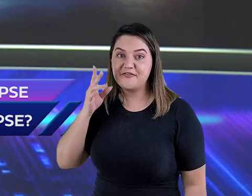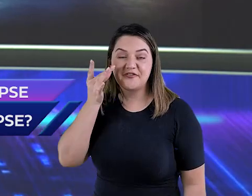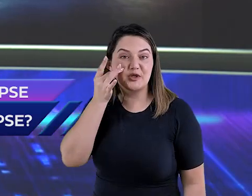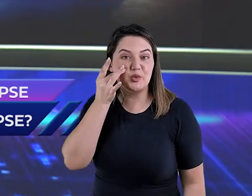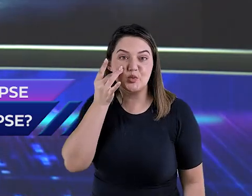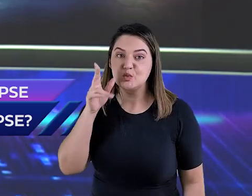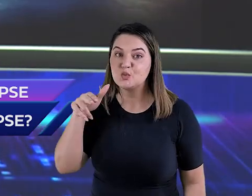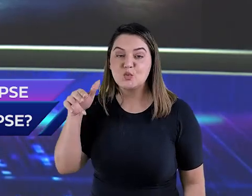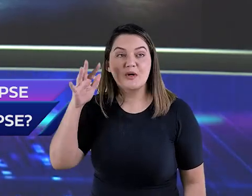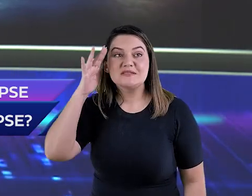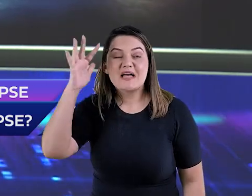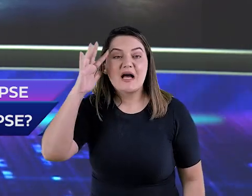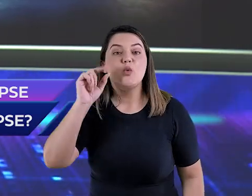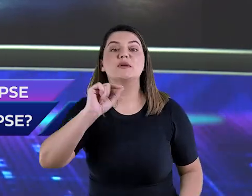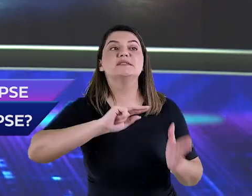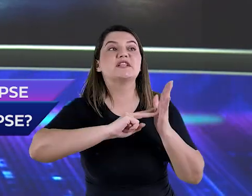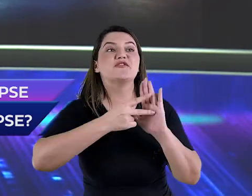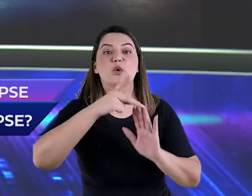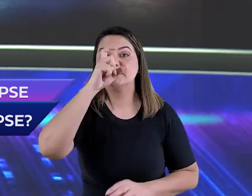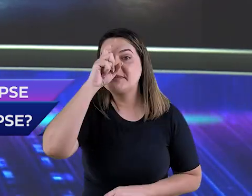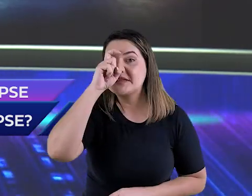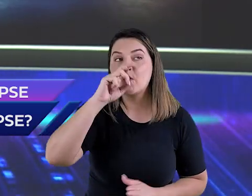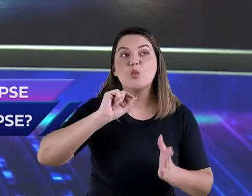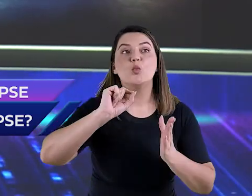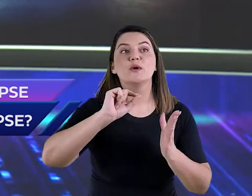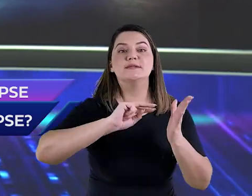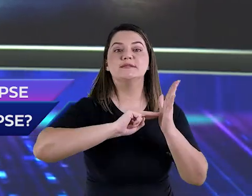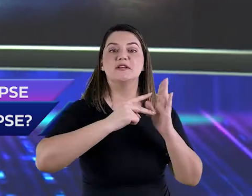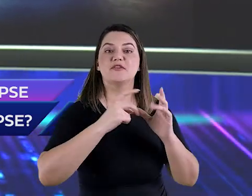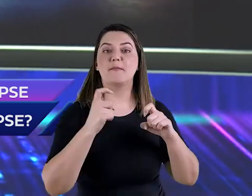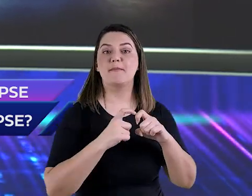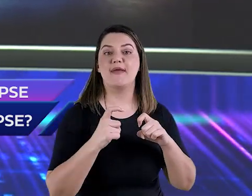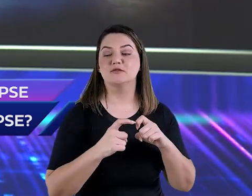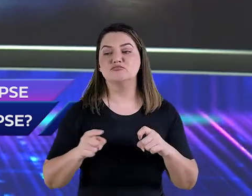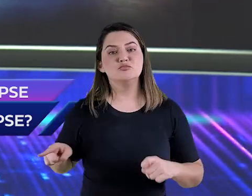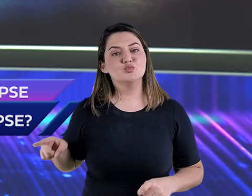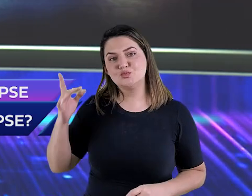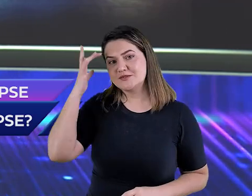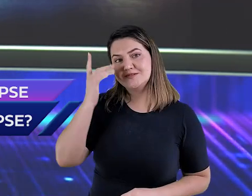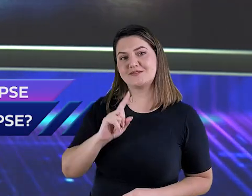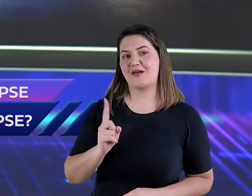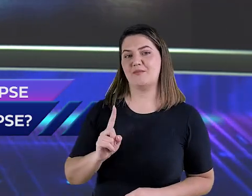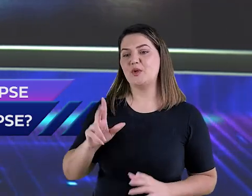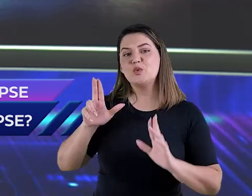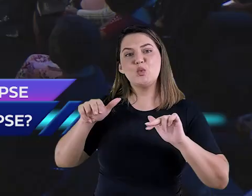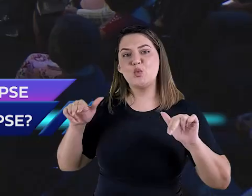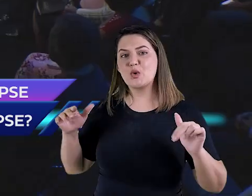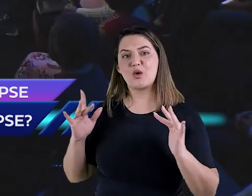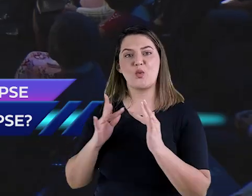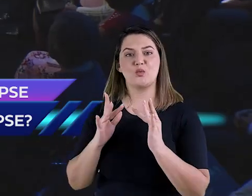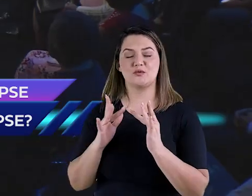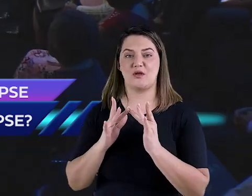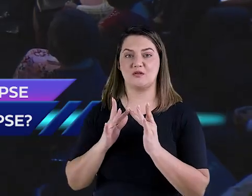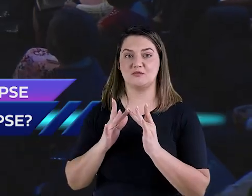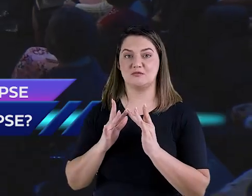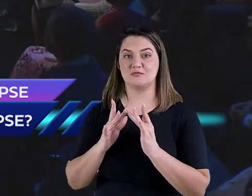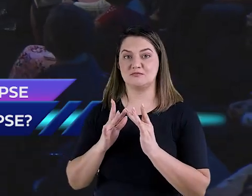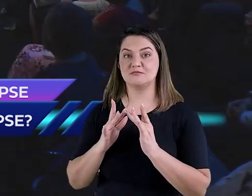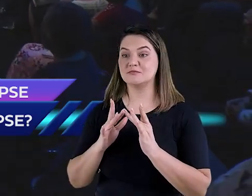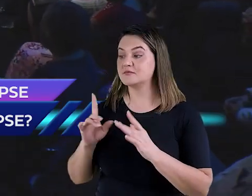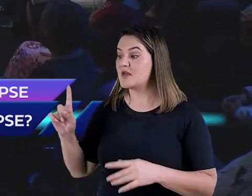matando aquela pessoa. Enquanto na realidade, ele não está lá para matar. Ele está lá